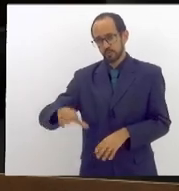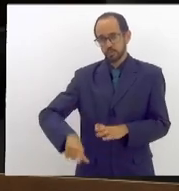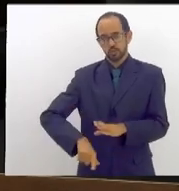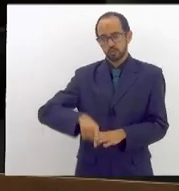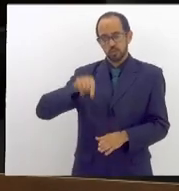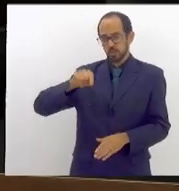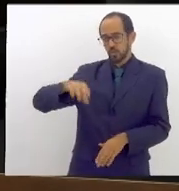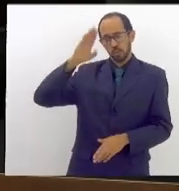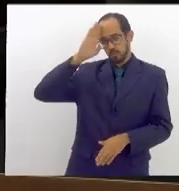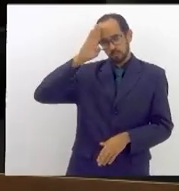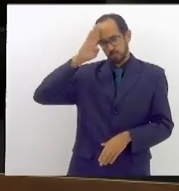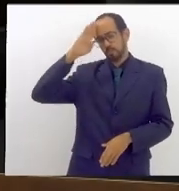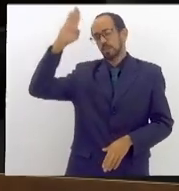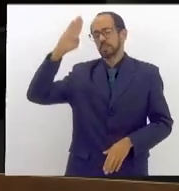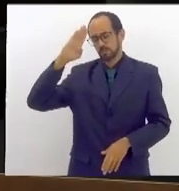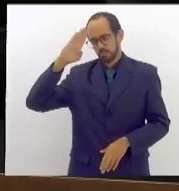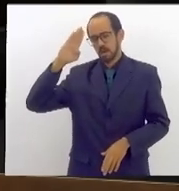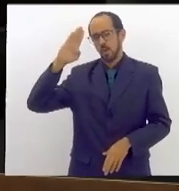absoluta